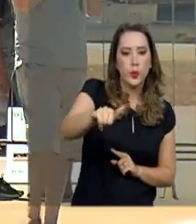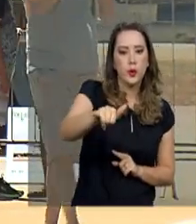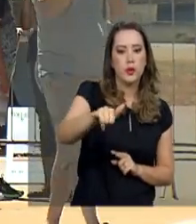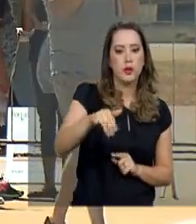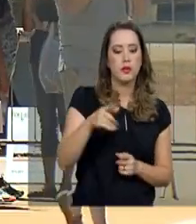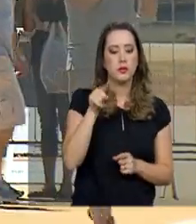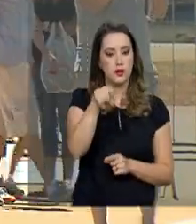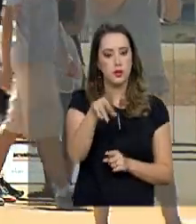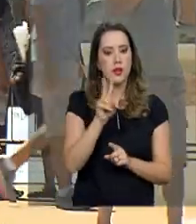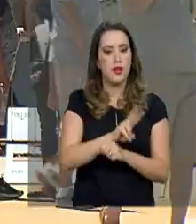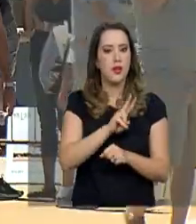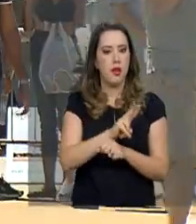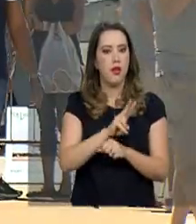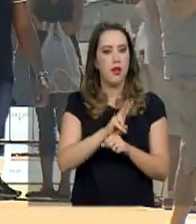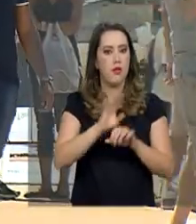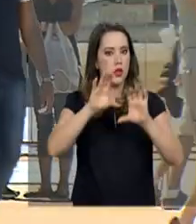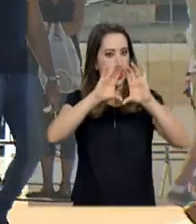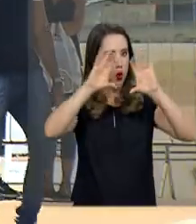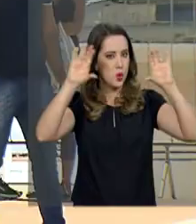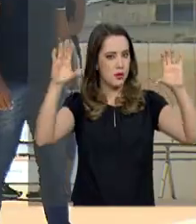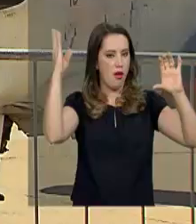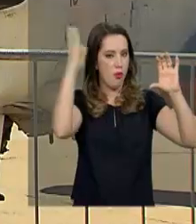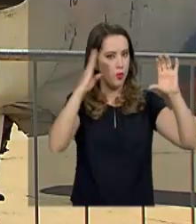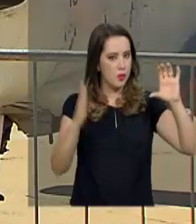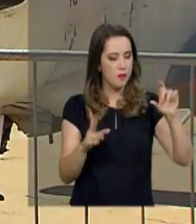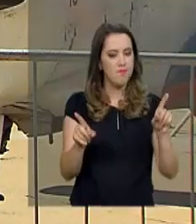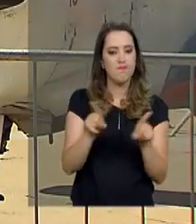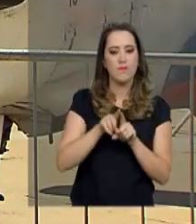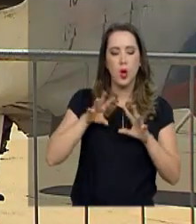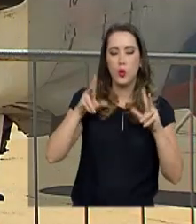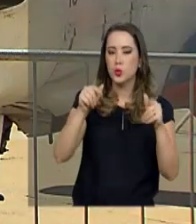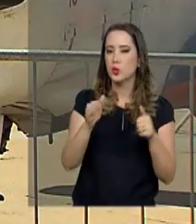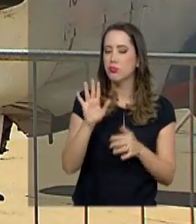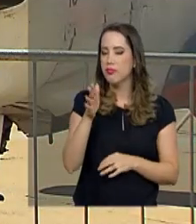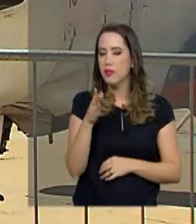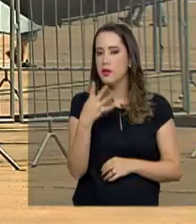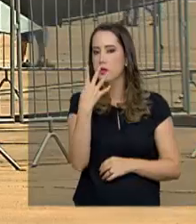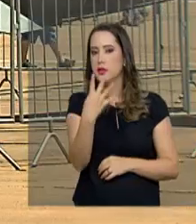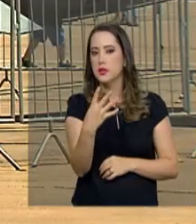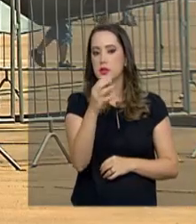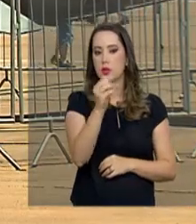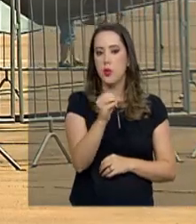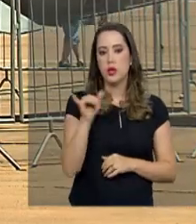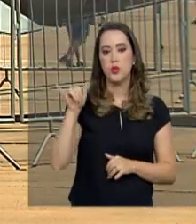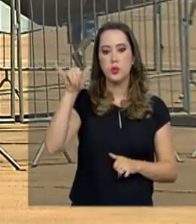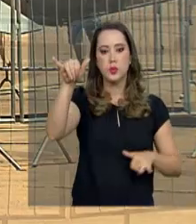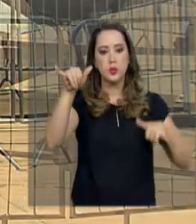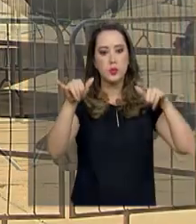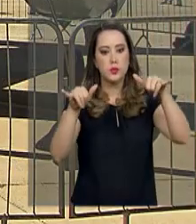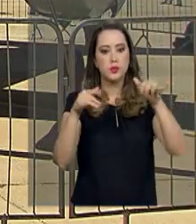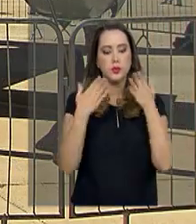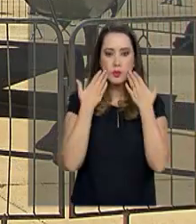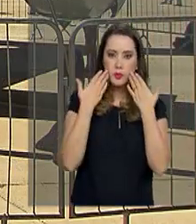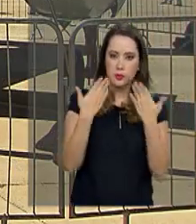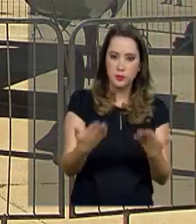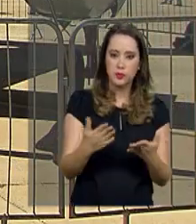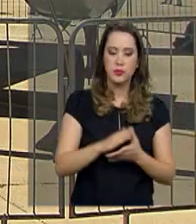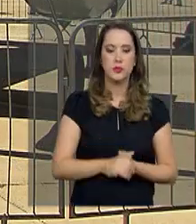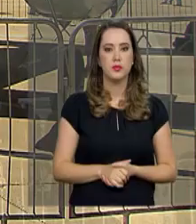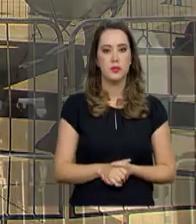F-5M, que defende o espaço aéreo do Brasil. Ao todo, são 40 aviões em exposição.